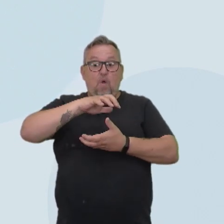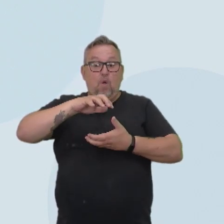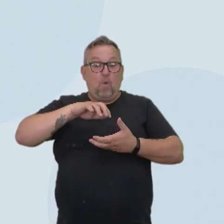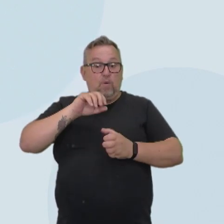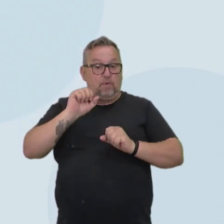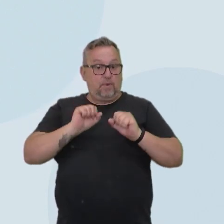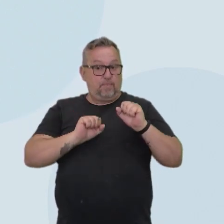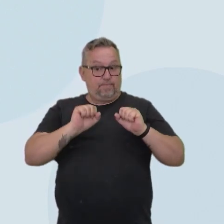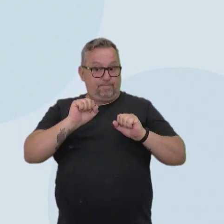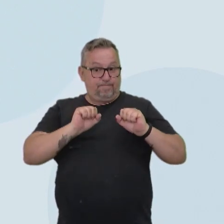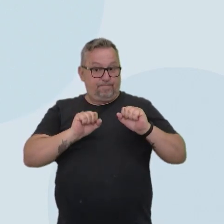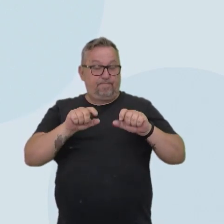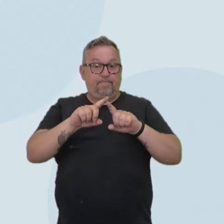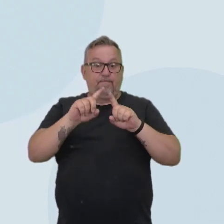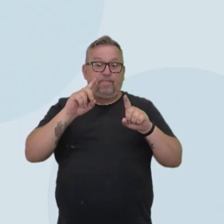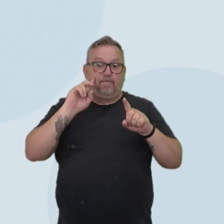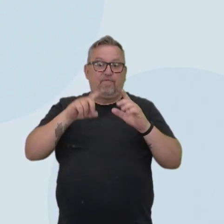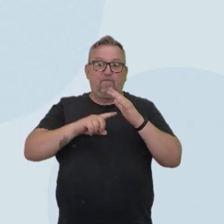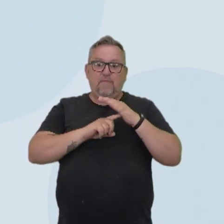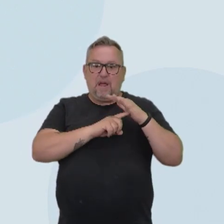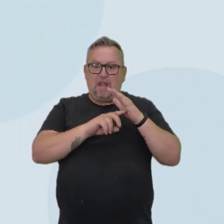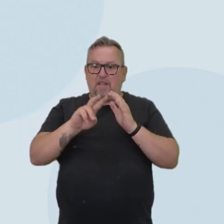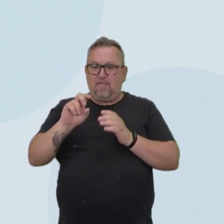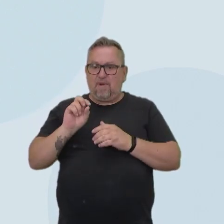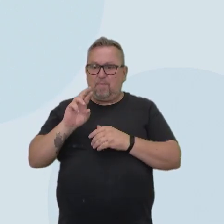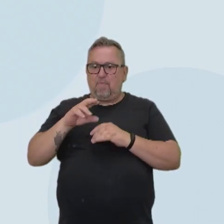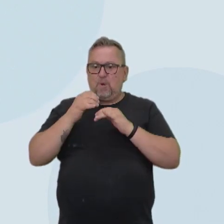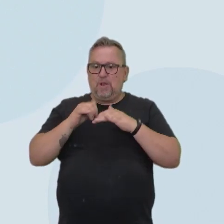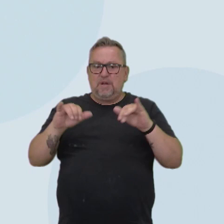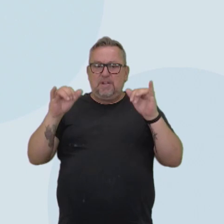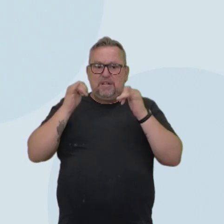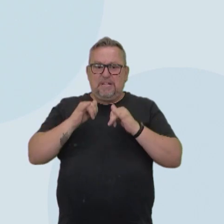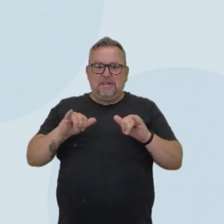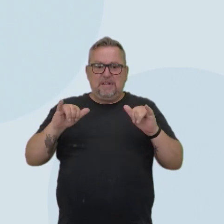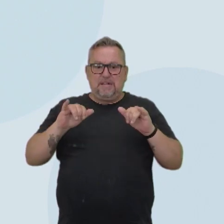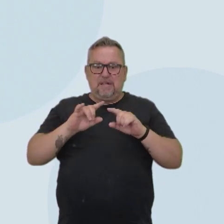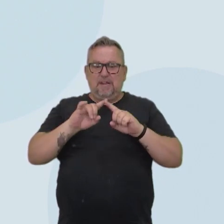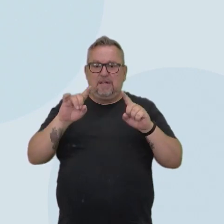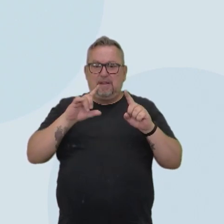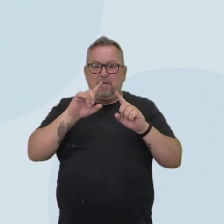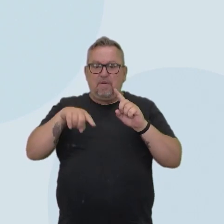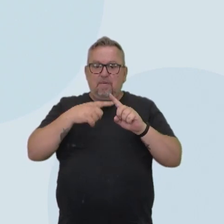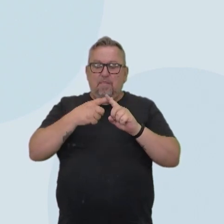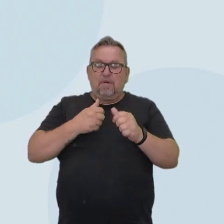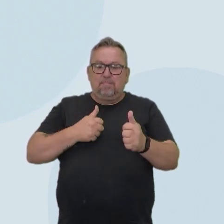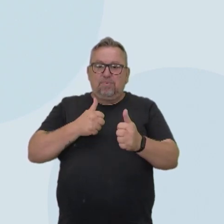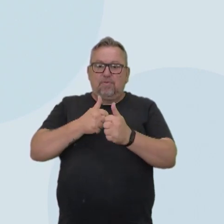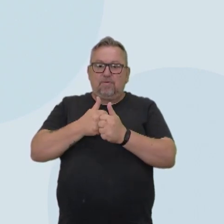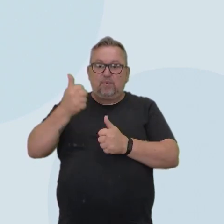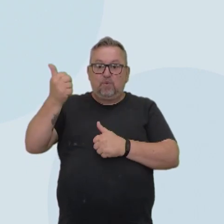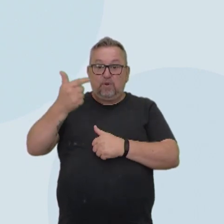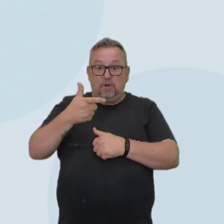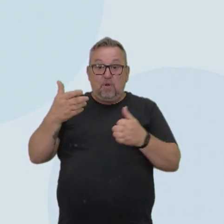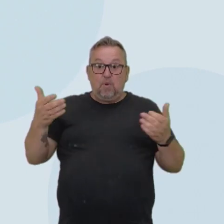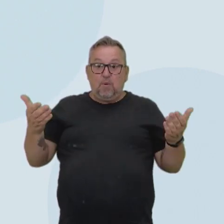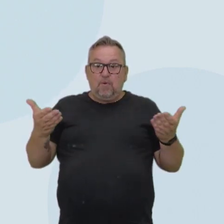indústria, a gente já tinha máquinas a vapor, eletricidade, então, muito mais próximo do que a gente é hoje,